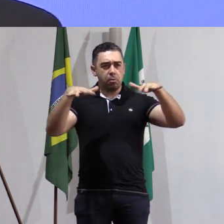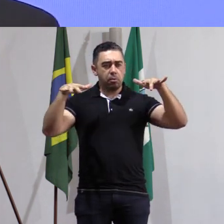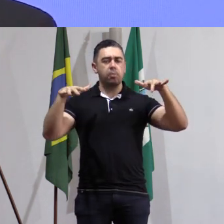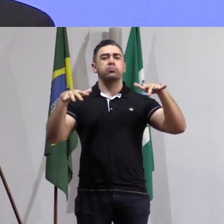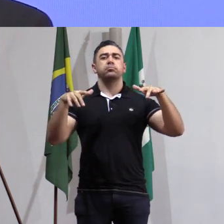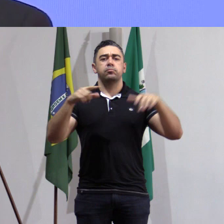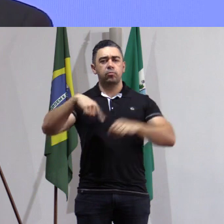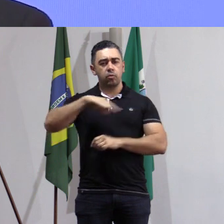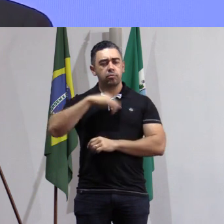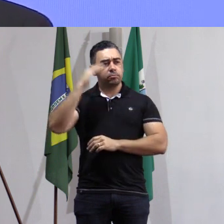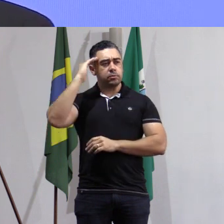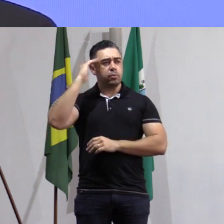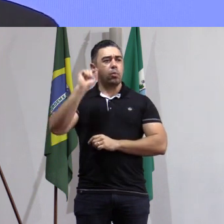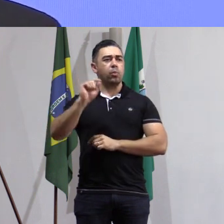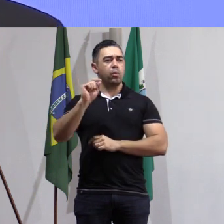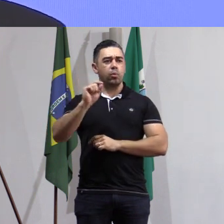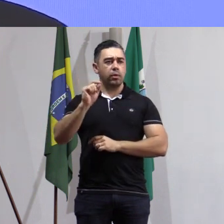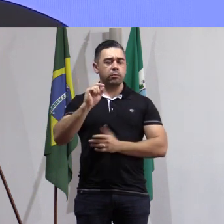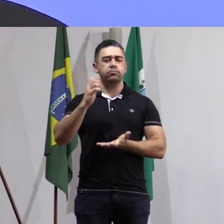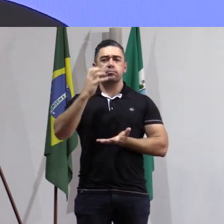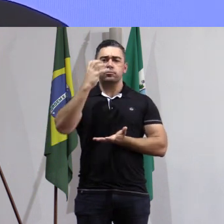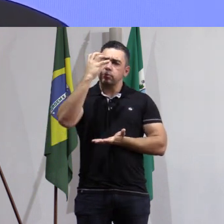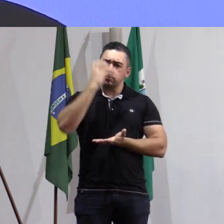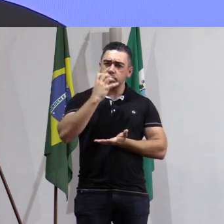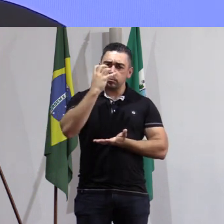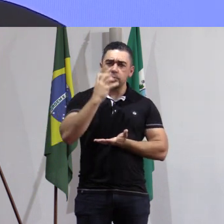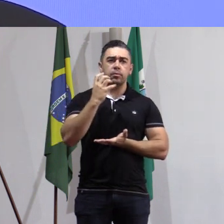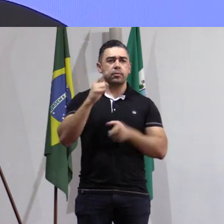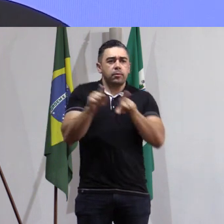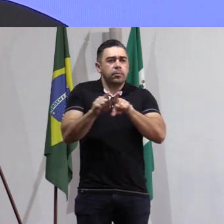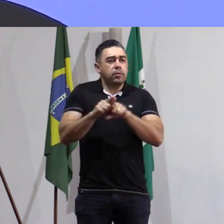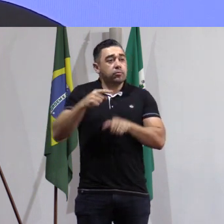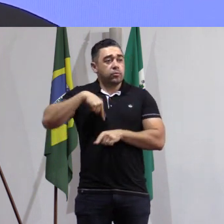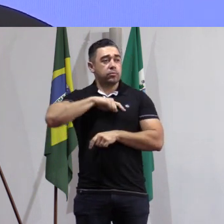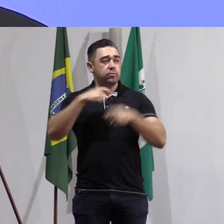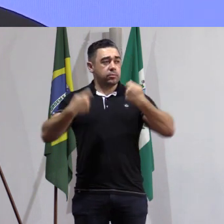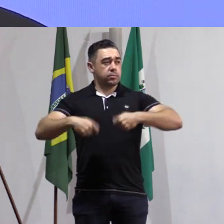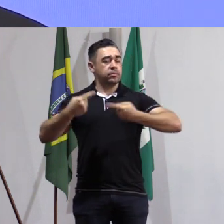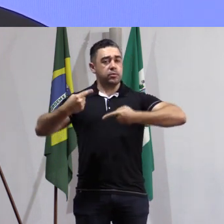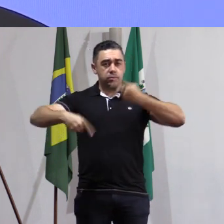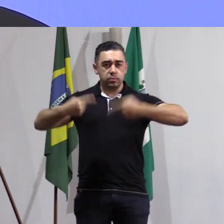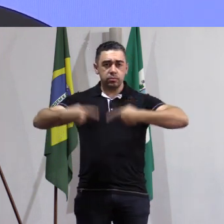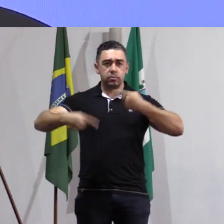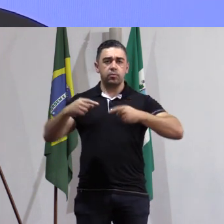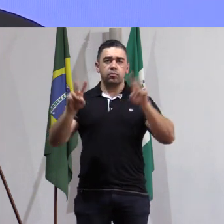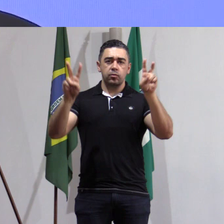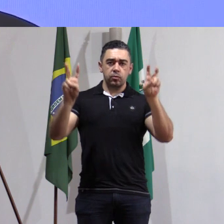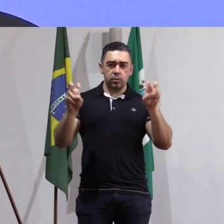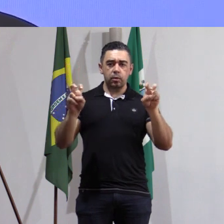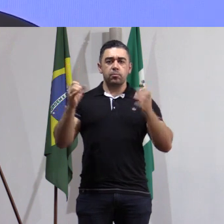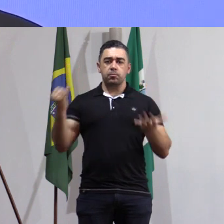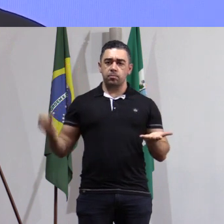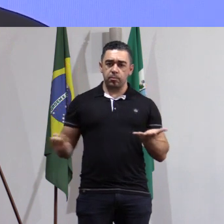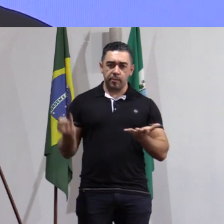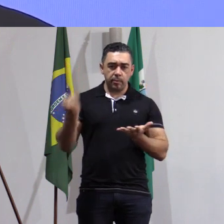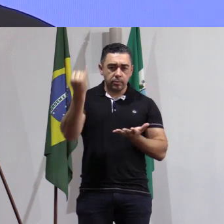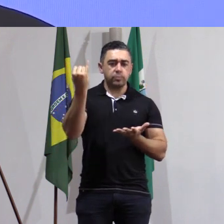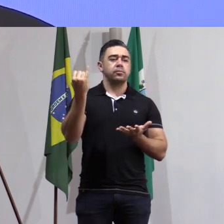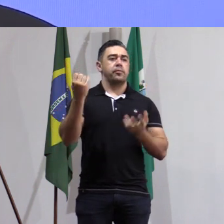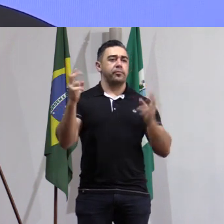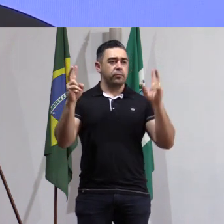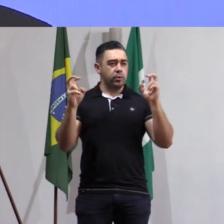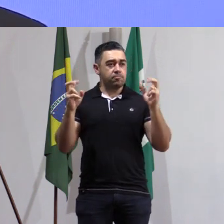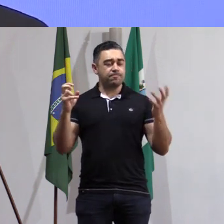da seriedade e da necessidade de uma discussão aprofundada sobre esse tema, que é um tema tão central, tão importante, tão